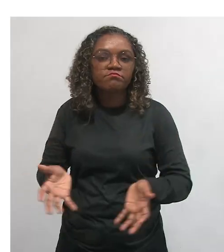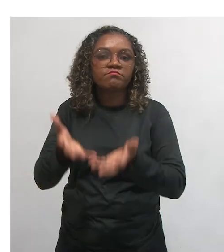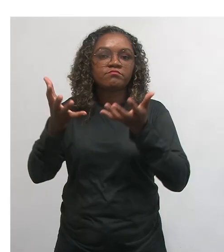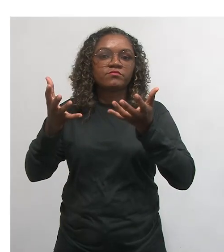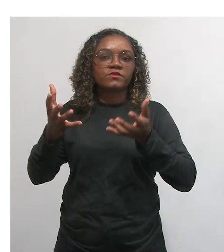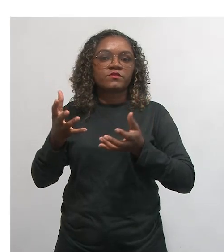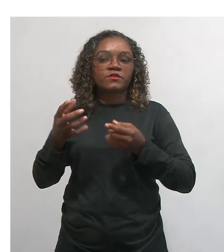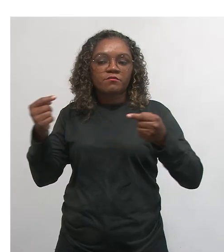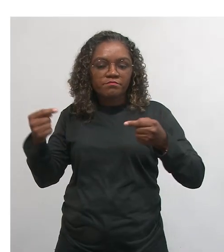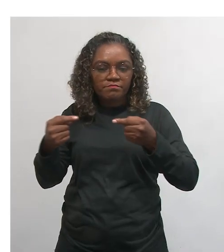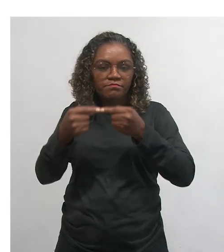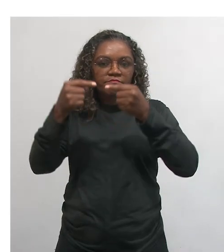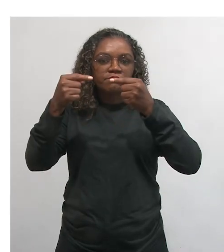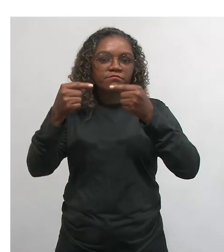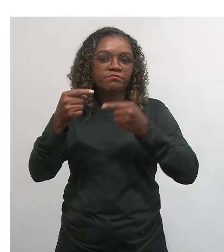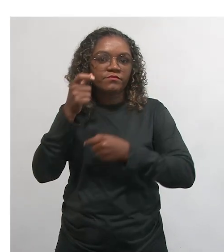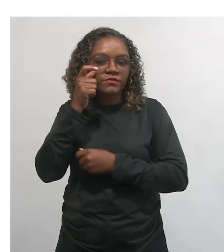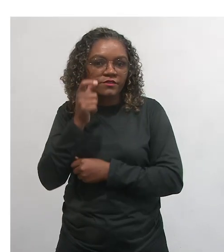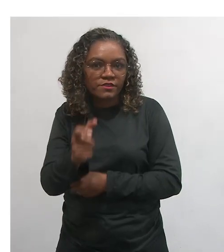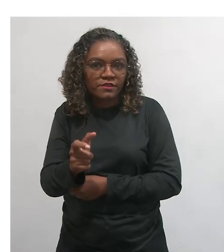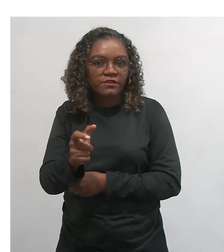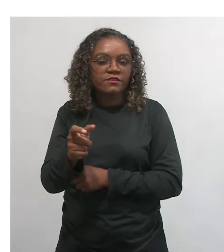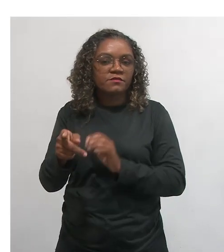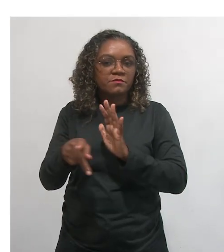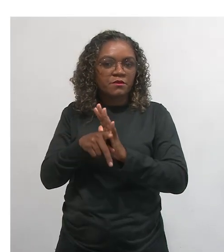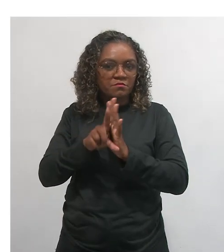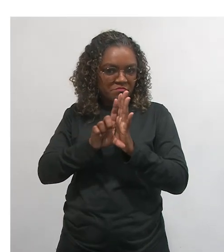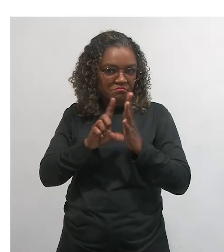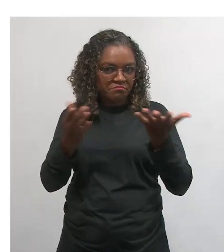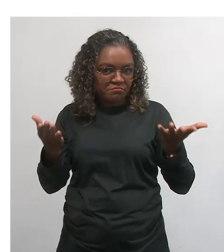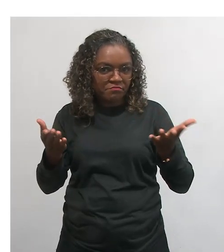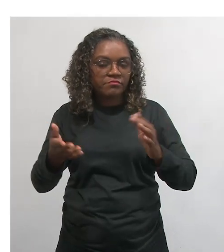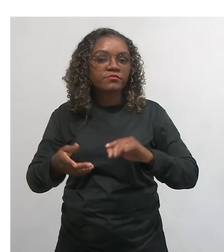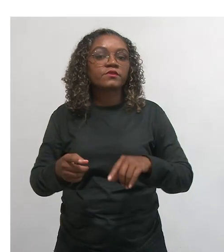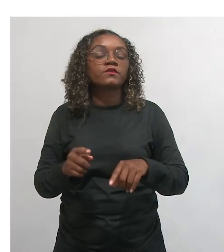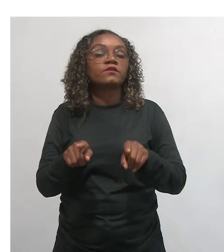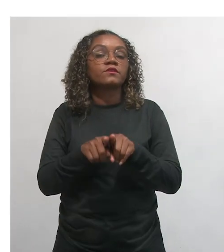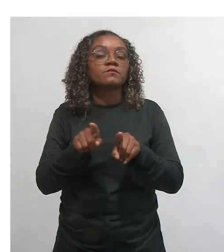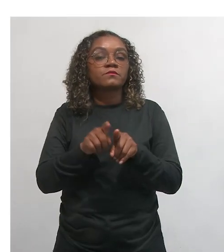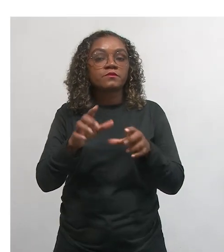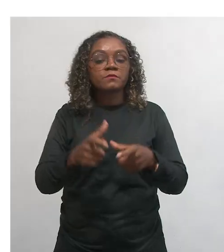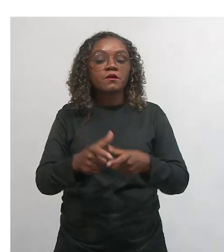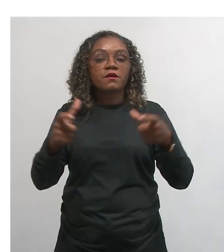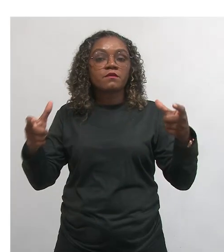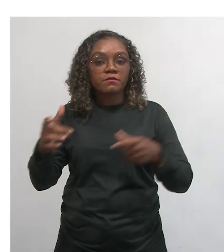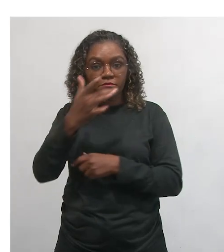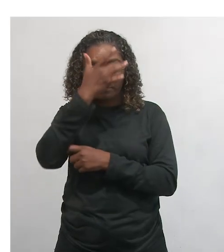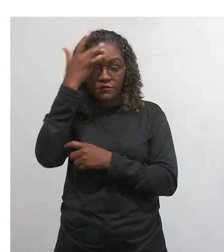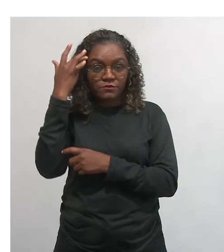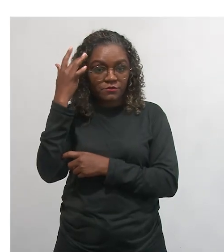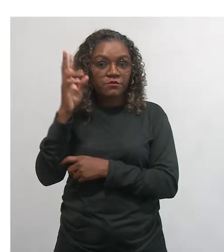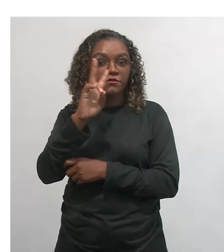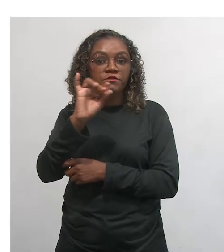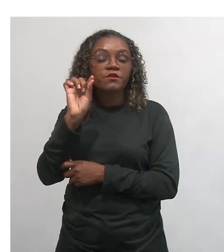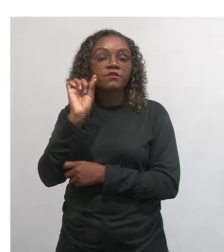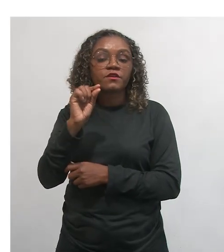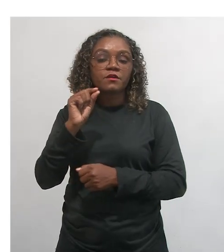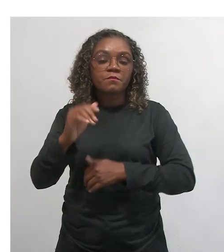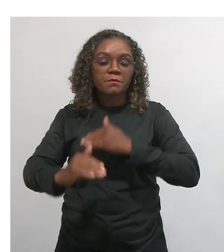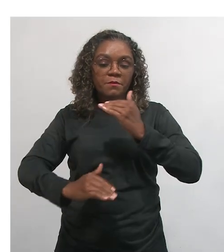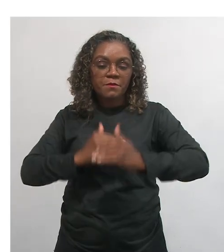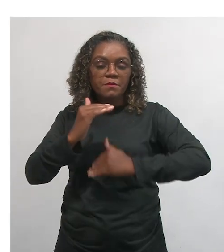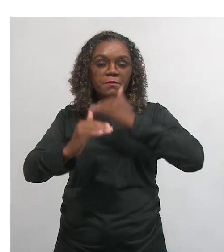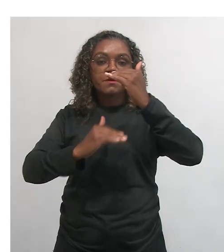ser equalizada conforme os interesses da melhor postura legal, e depois a maioria das pessoas vão produzir riqueza